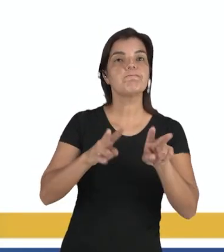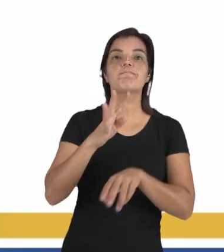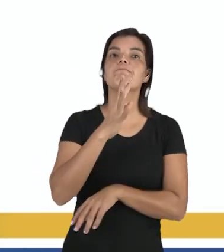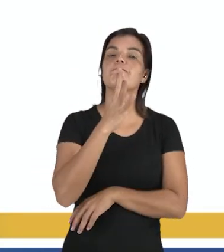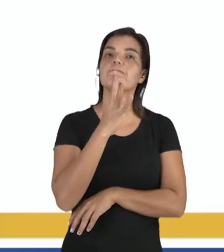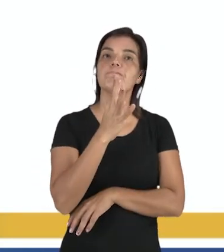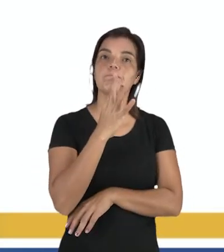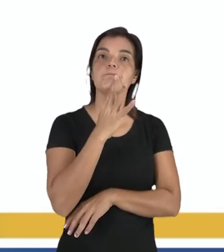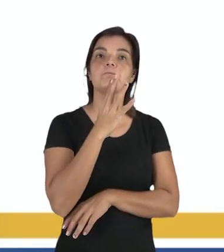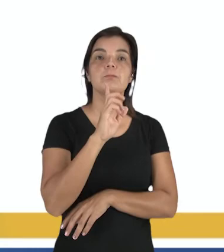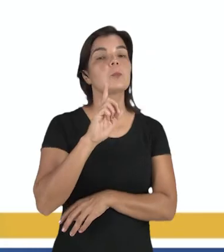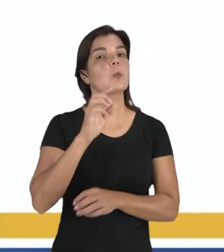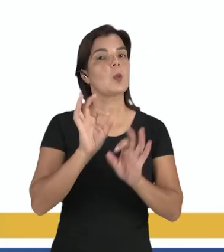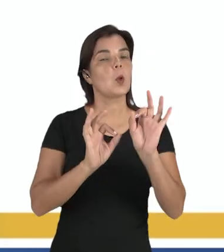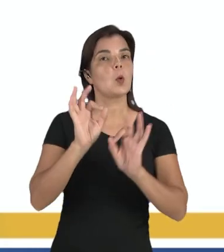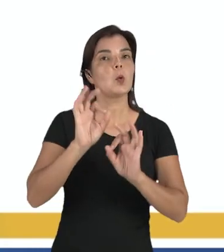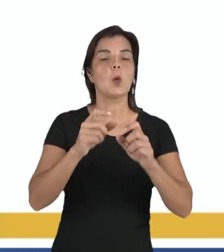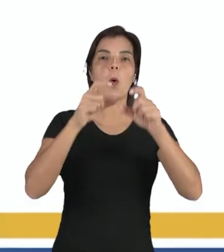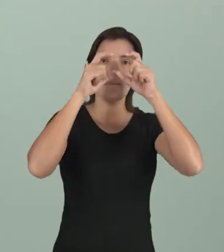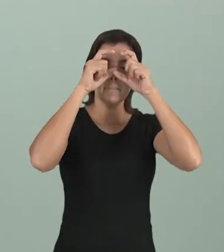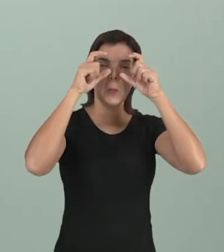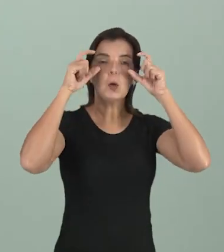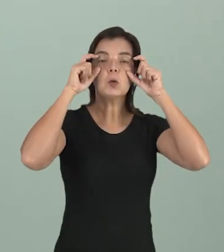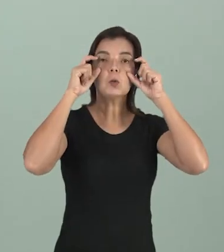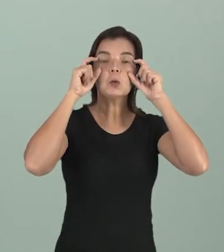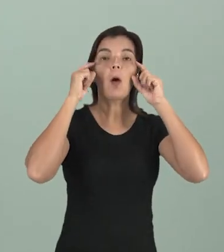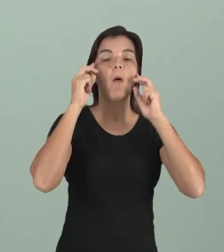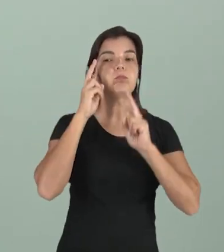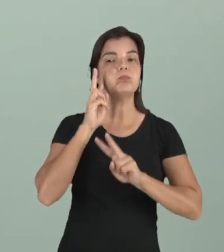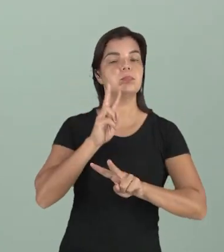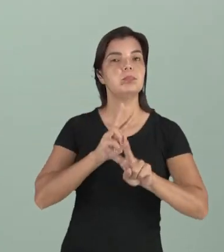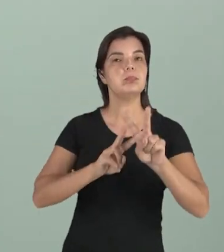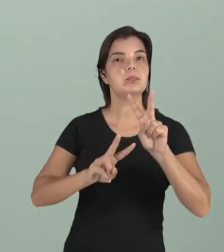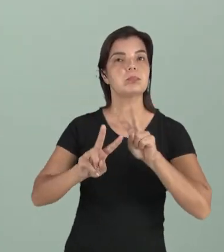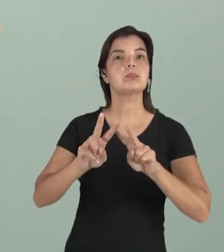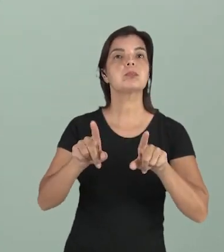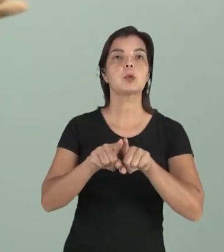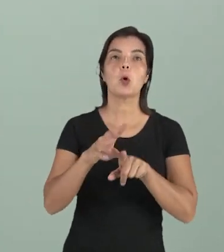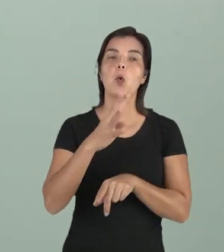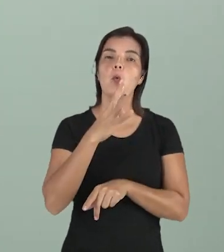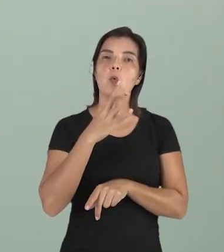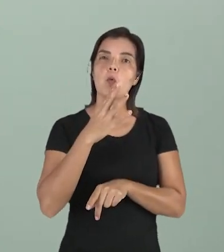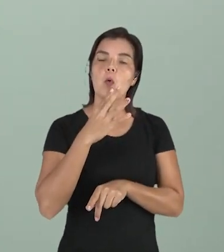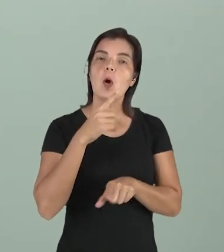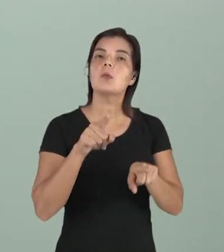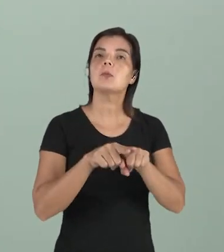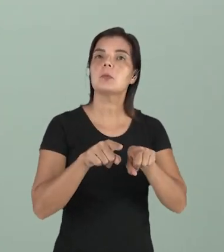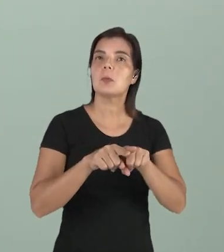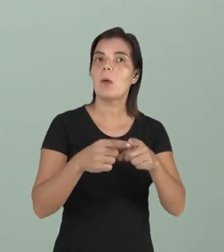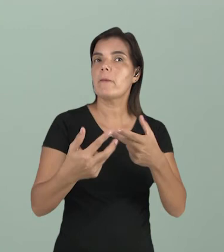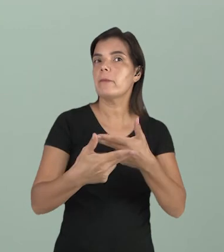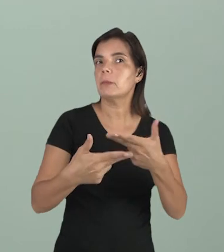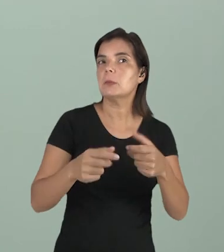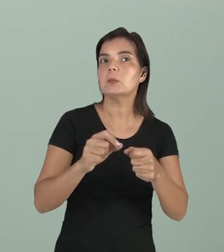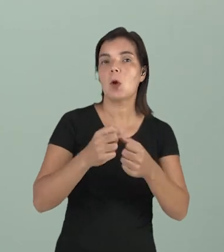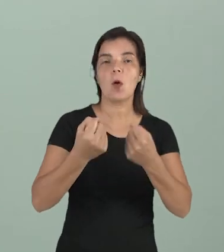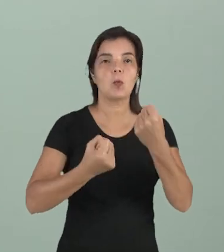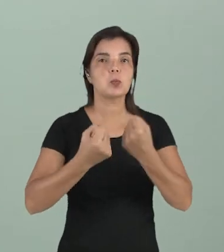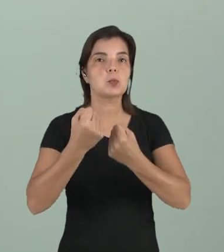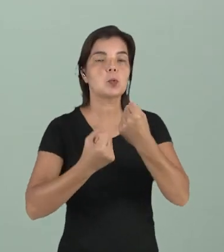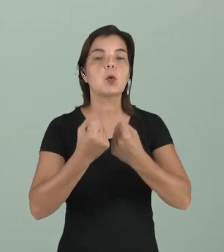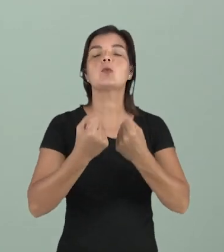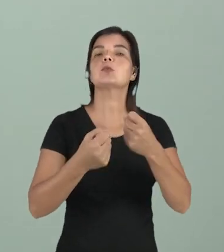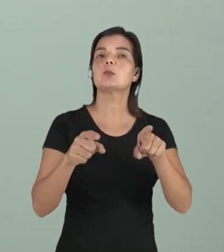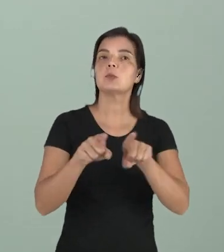conhecendo a ótica, eu posso produzir um óculos que corrige a minha visão. Conhecendo a mecânica, nós produzimos carros, meios